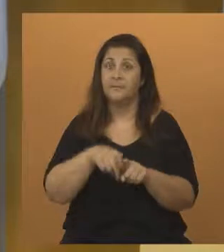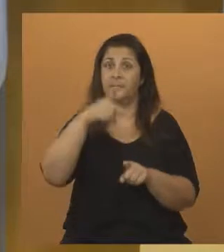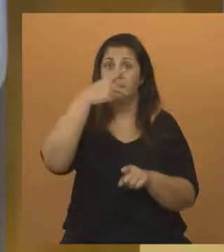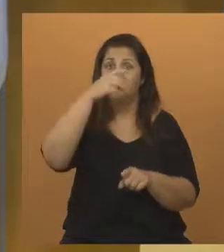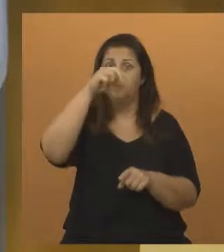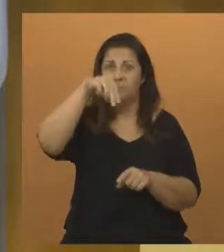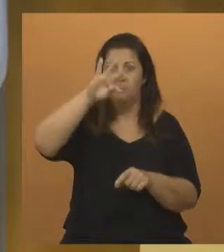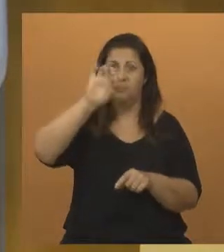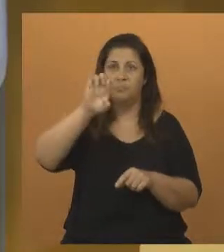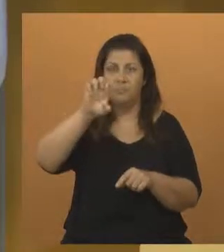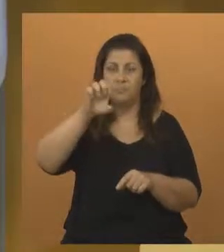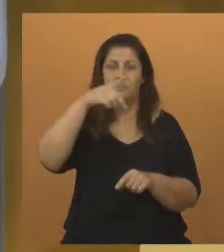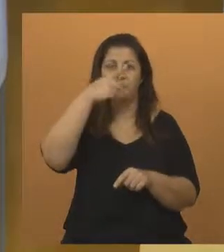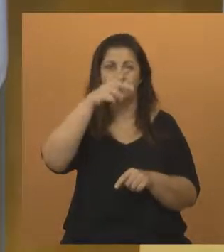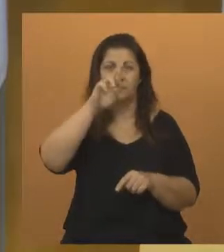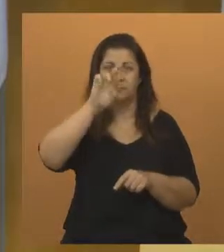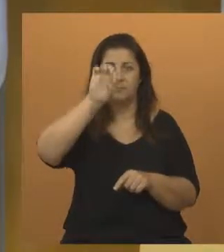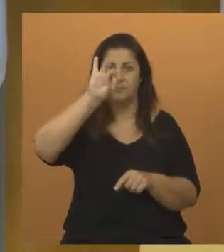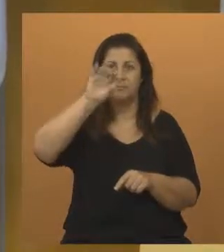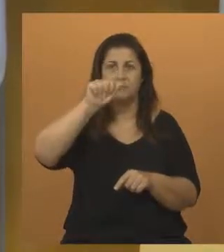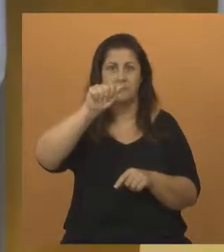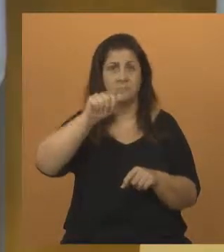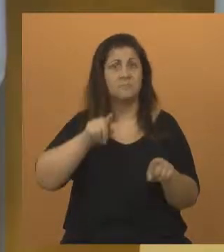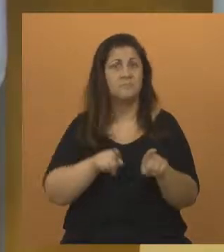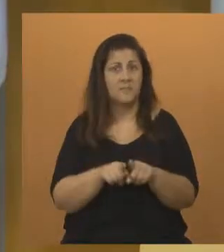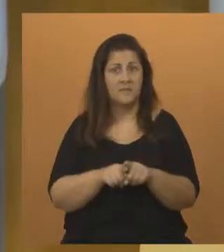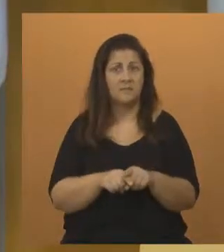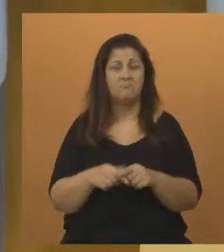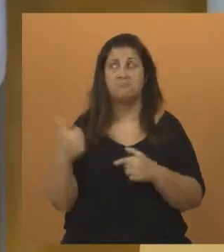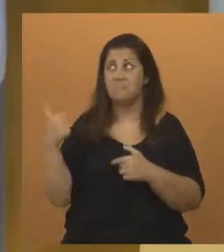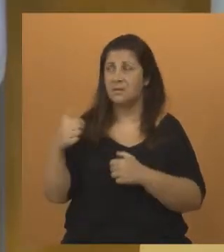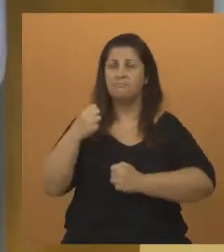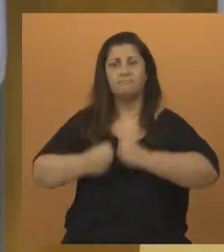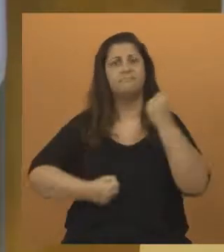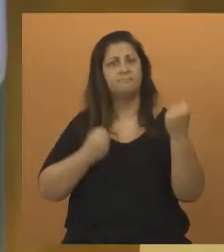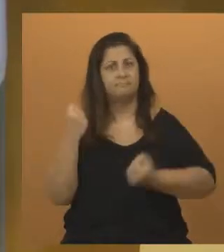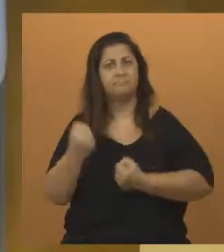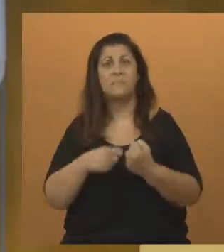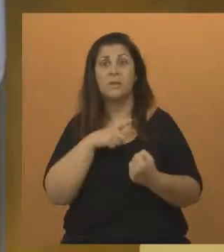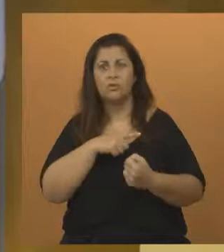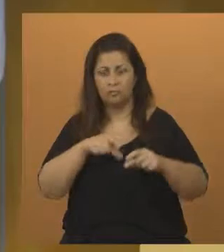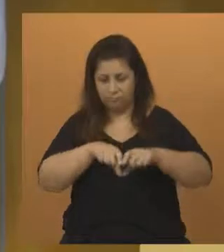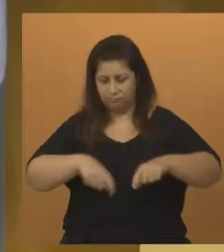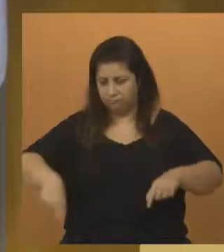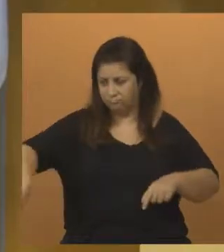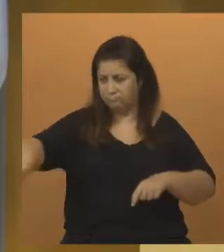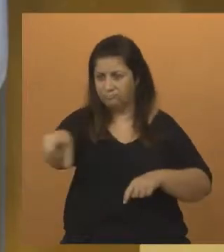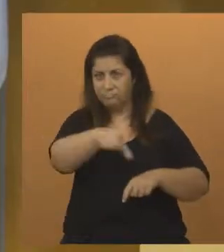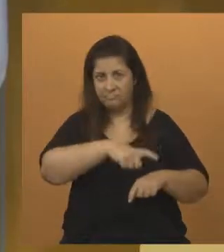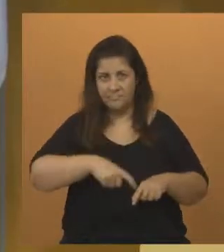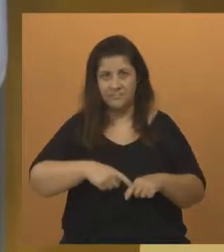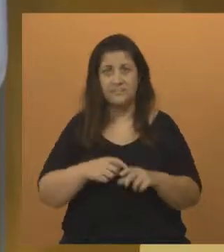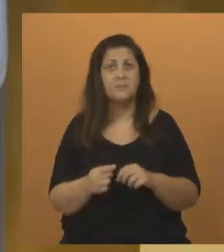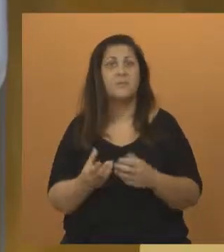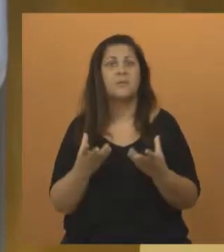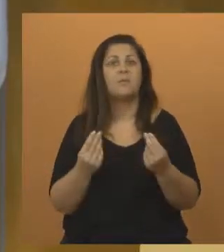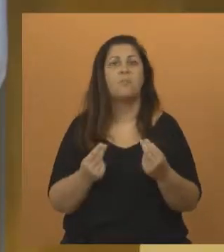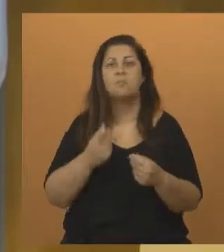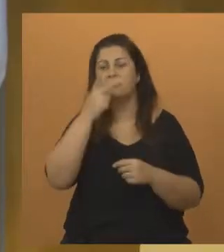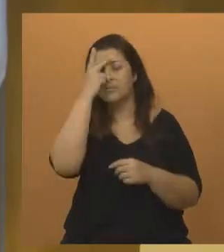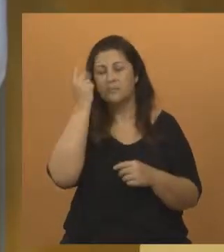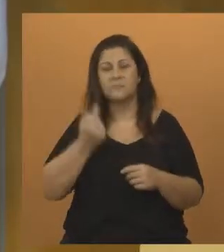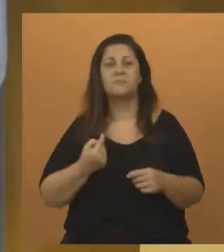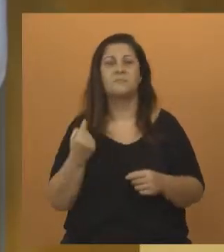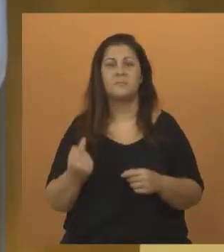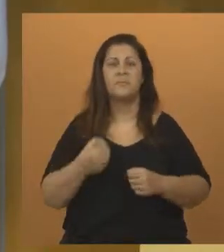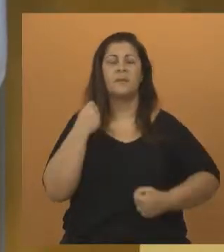falar, porque também pratiquei atletismo, né, Flavinho? E era a casa do atletismo. Nós tínhamos uma pista de atletismo ali, onde muitos atletas aqui